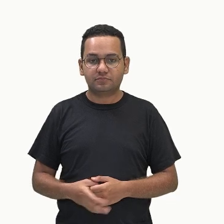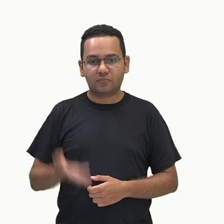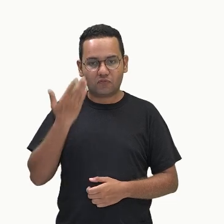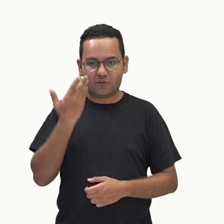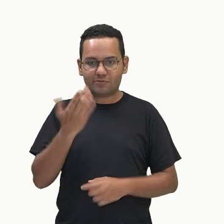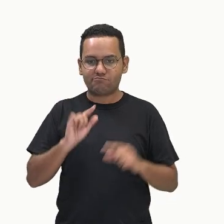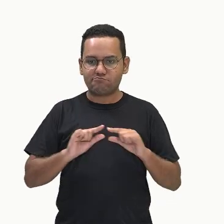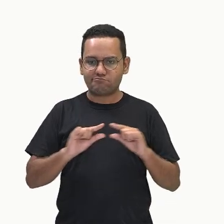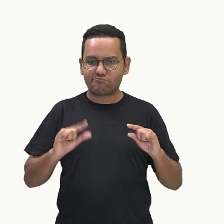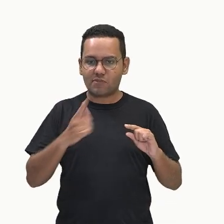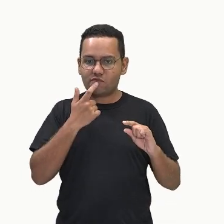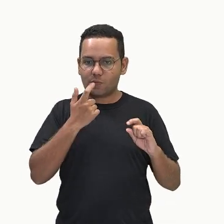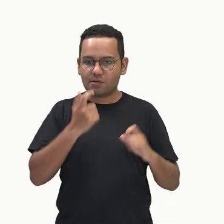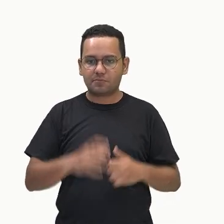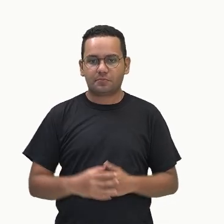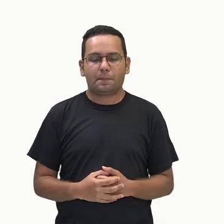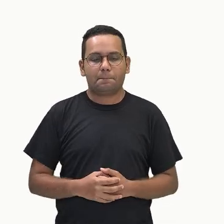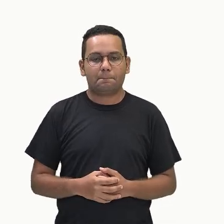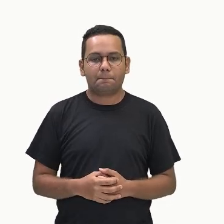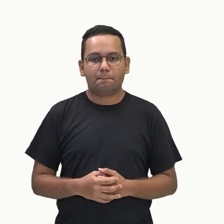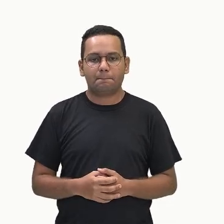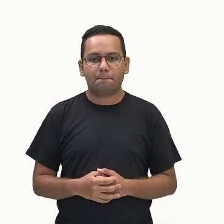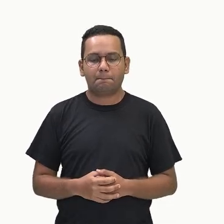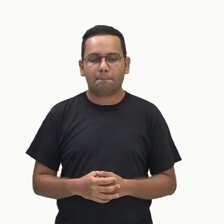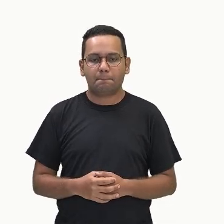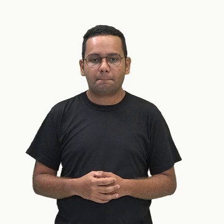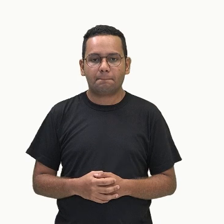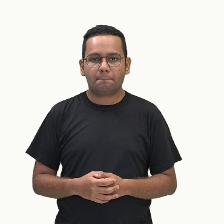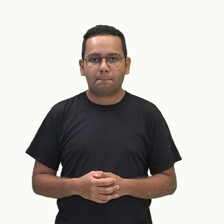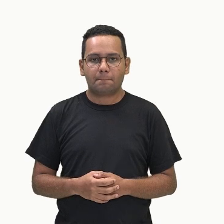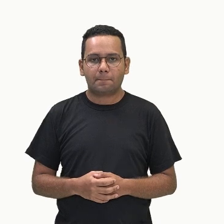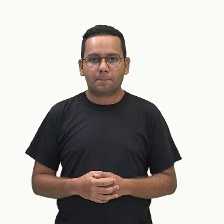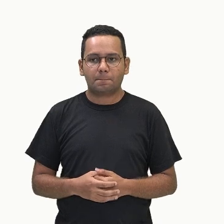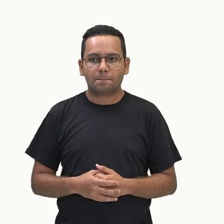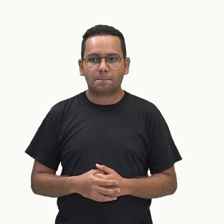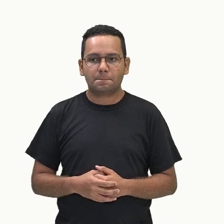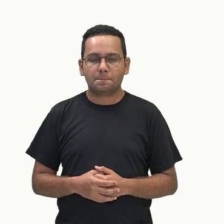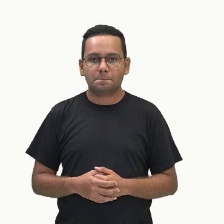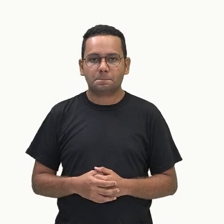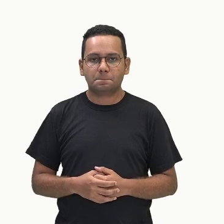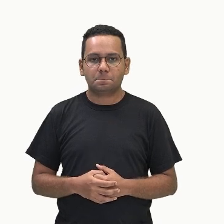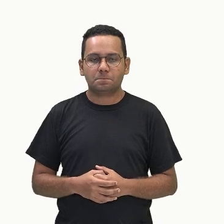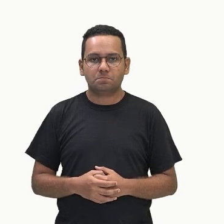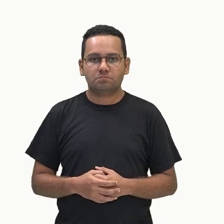lembrar, medula óssea, lembra quando a gente,